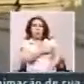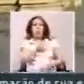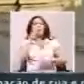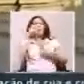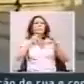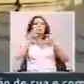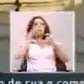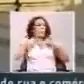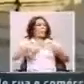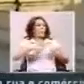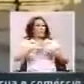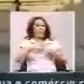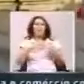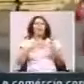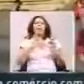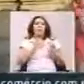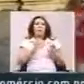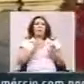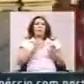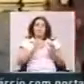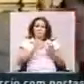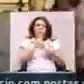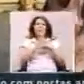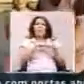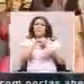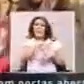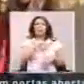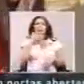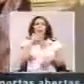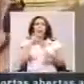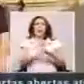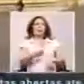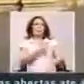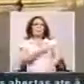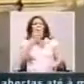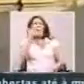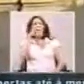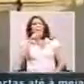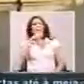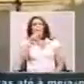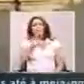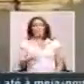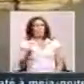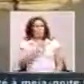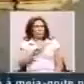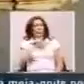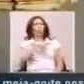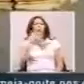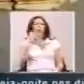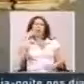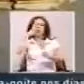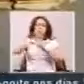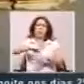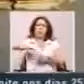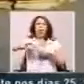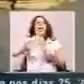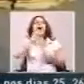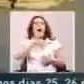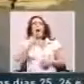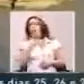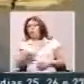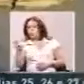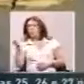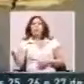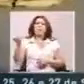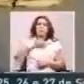ou pessoas que cometem excessos e cometem atitudes não muito dignas, existem todos os meios em todos os espaços,